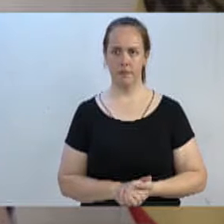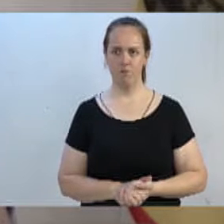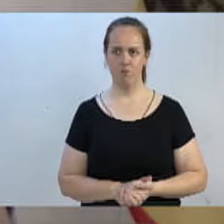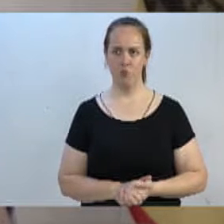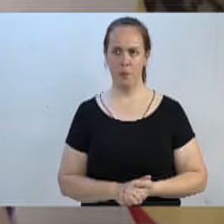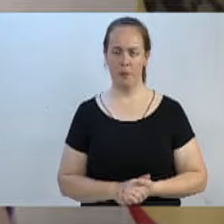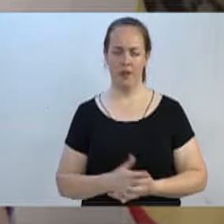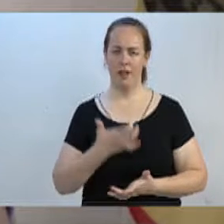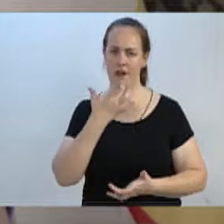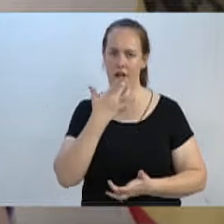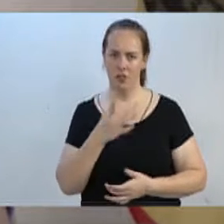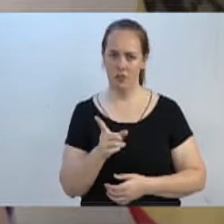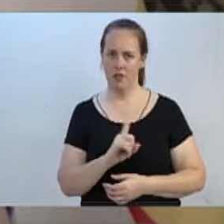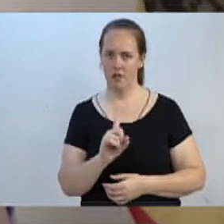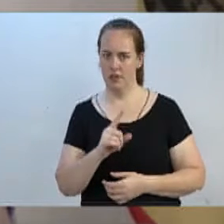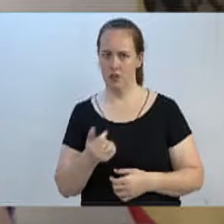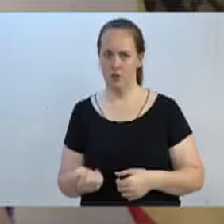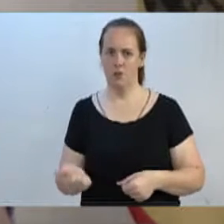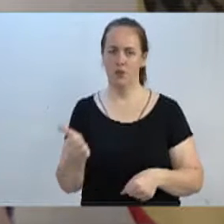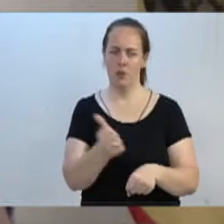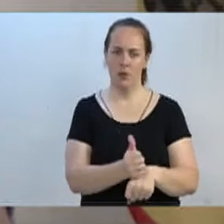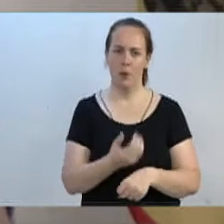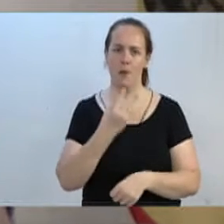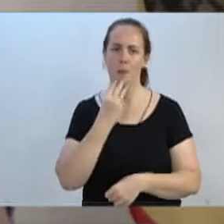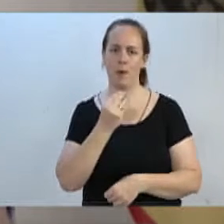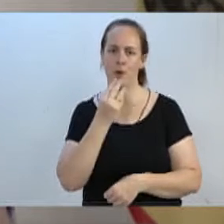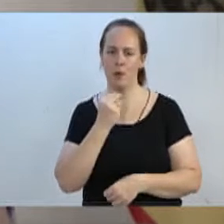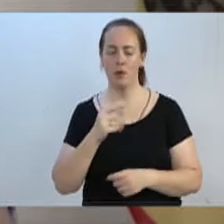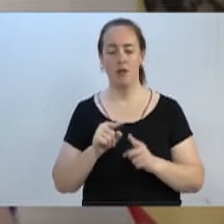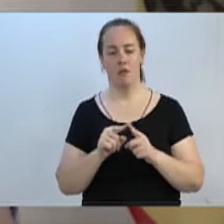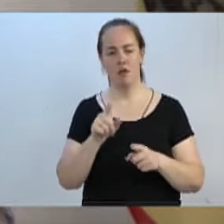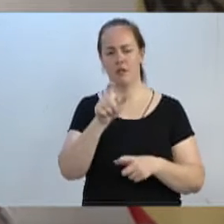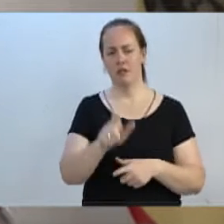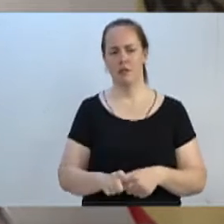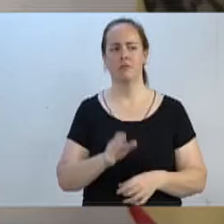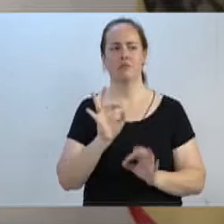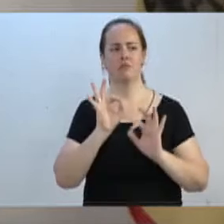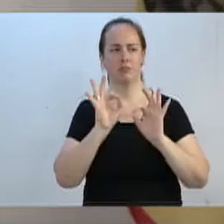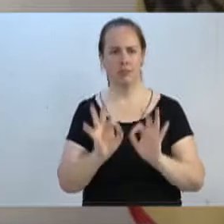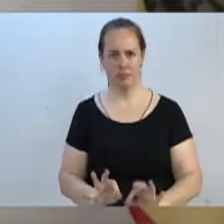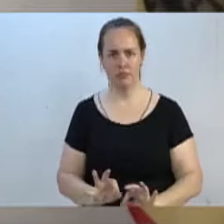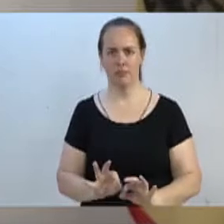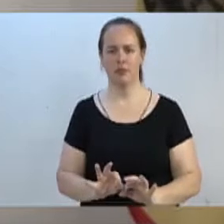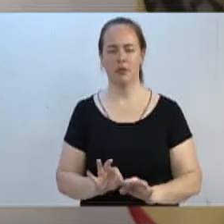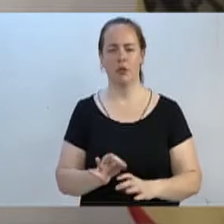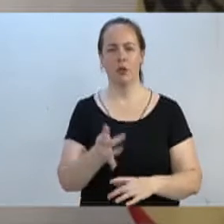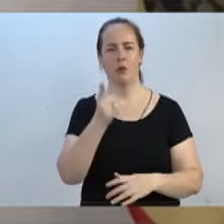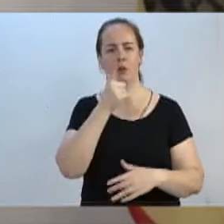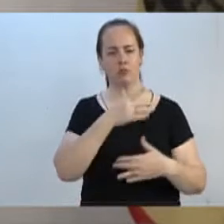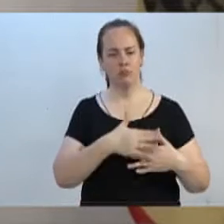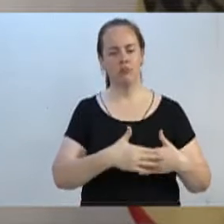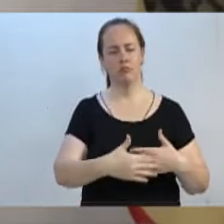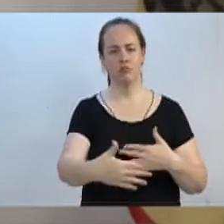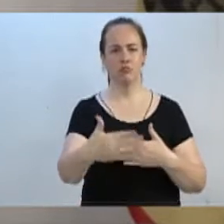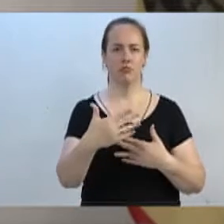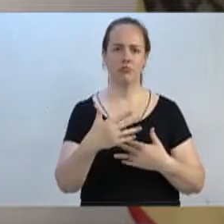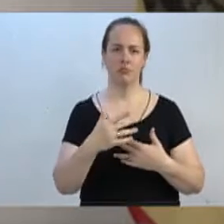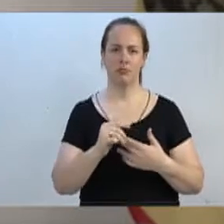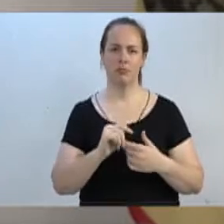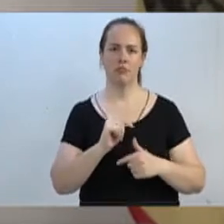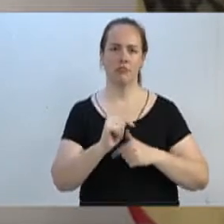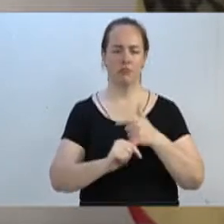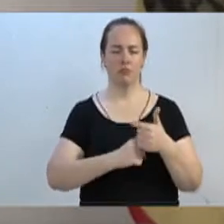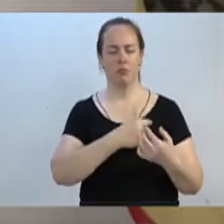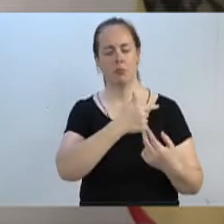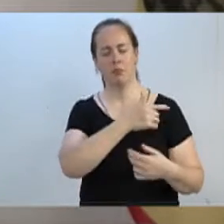Não vai ser fácil substituir o Bruno, mas o senhor com certeza vai se desincumbir dessa